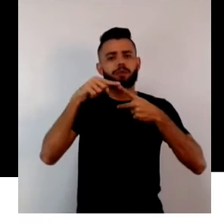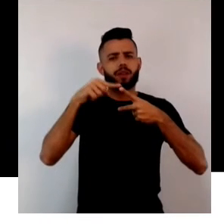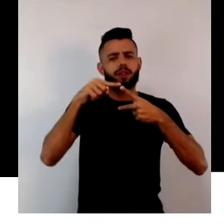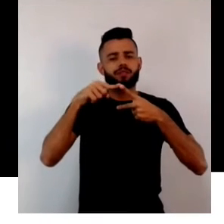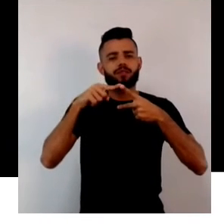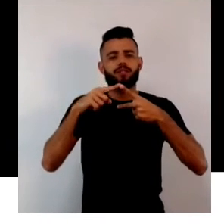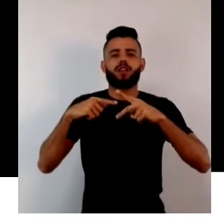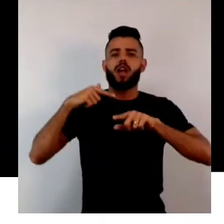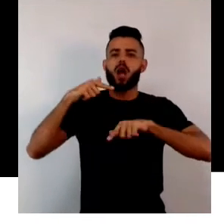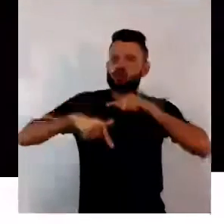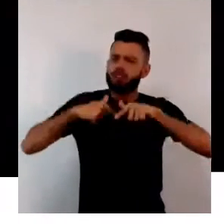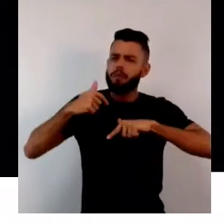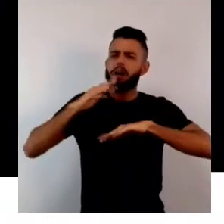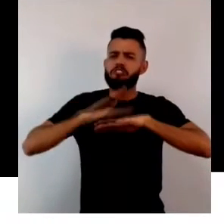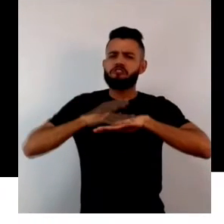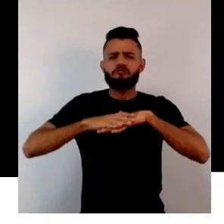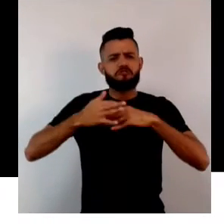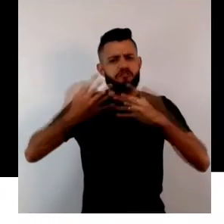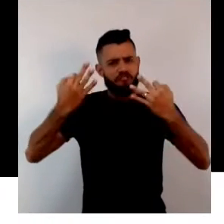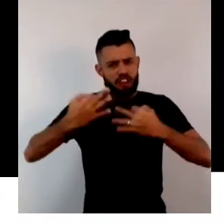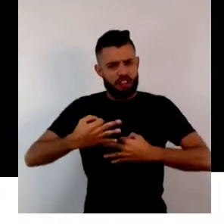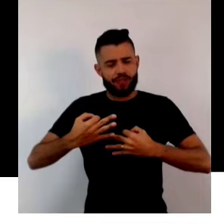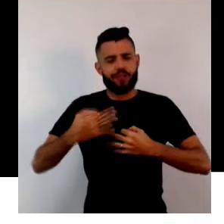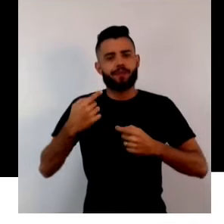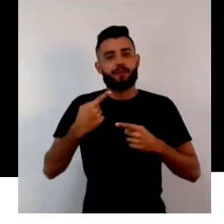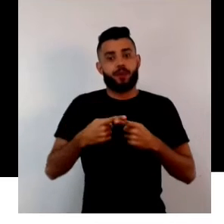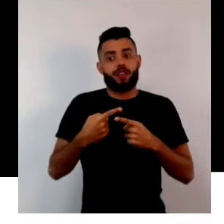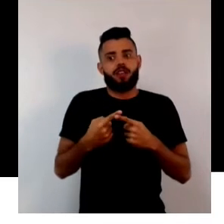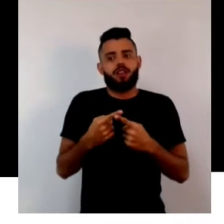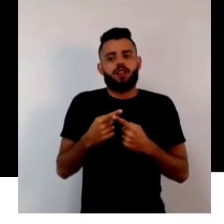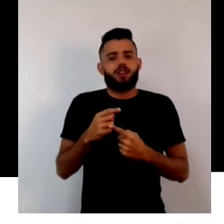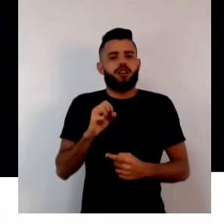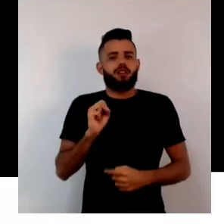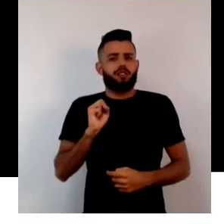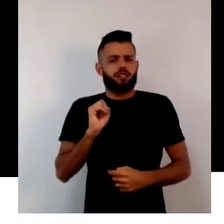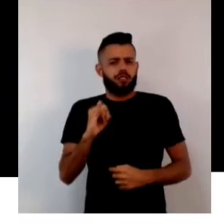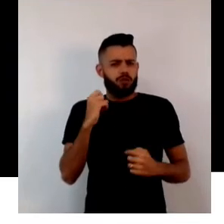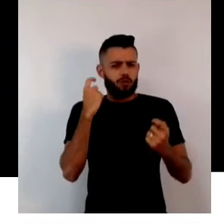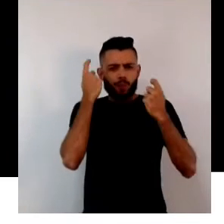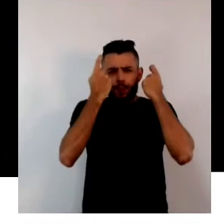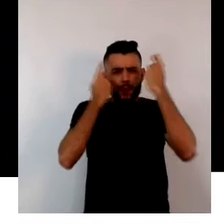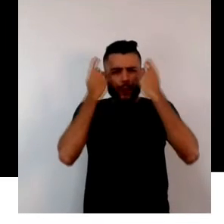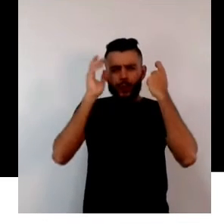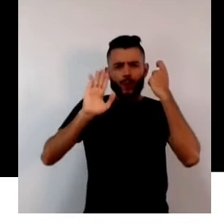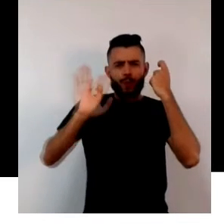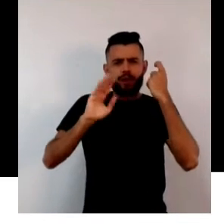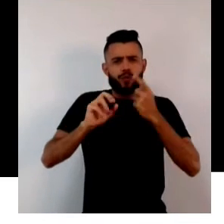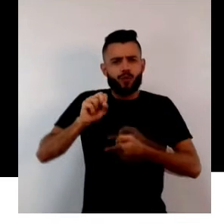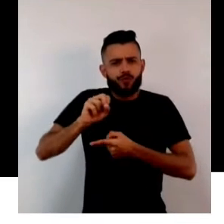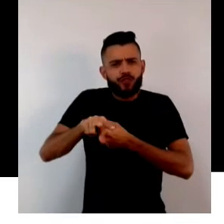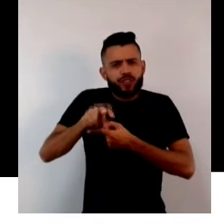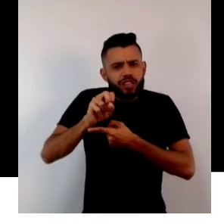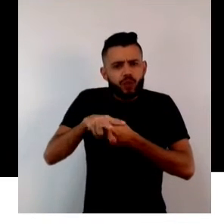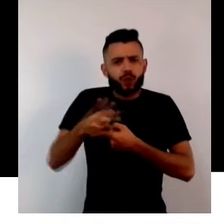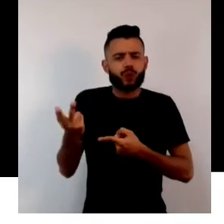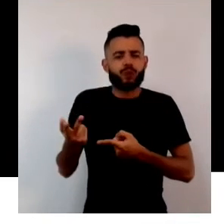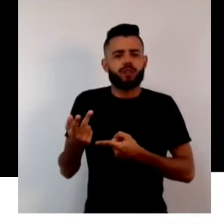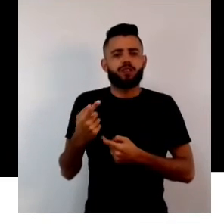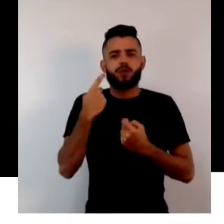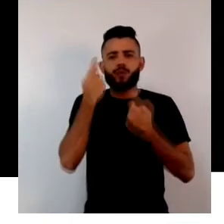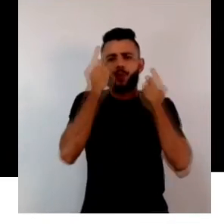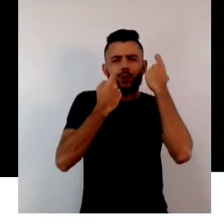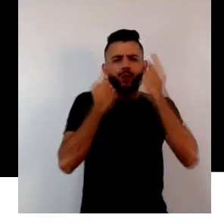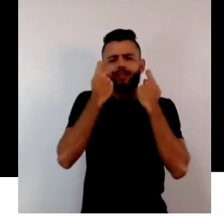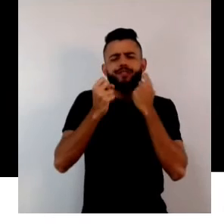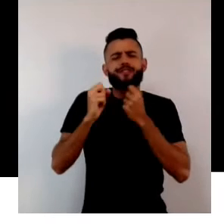feito, porque se a gente não se preocupa com vírus, se a gente não se preocupa que carga de vírus que tem que ter, a gente não